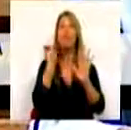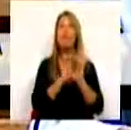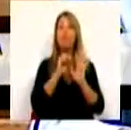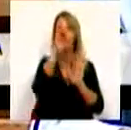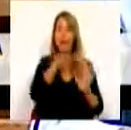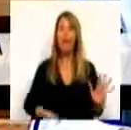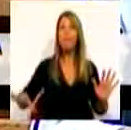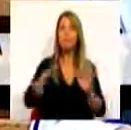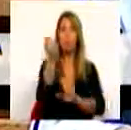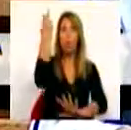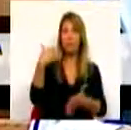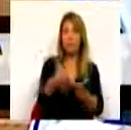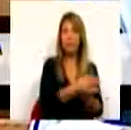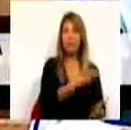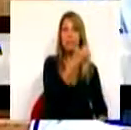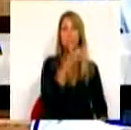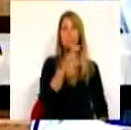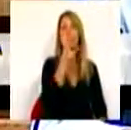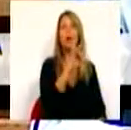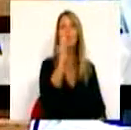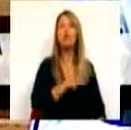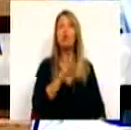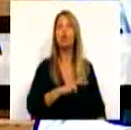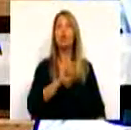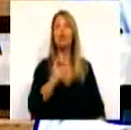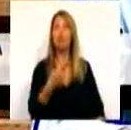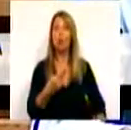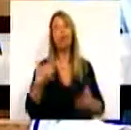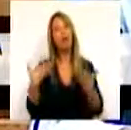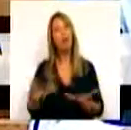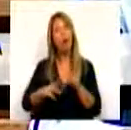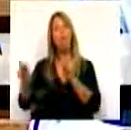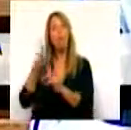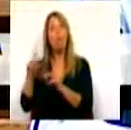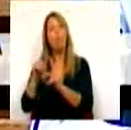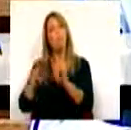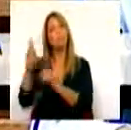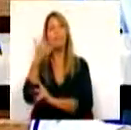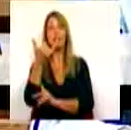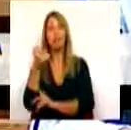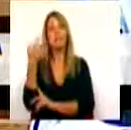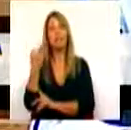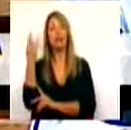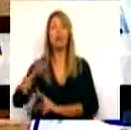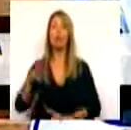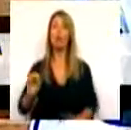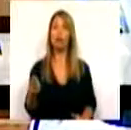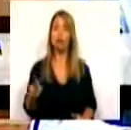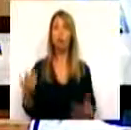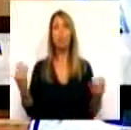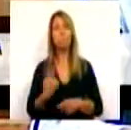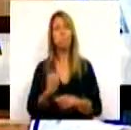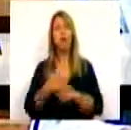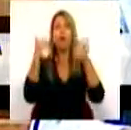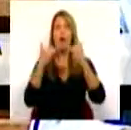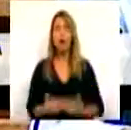uma receita estimada de 154 milhões de euros e este ano 157 milhões de euros, apesar de haver uma redução da receita